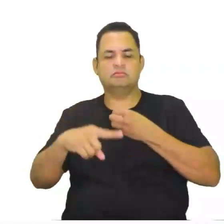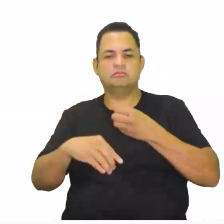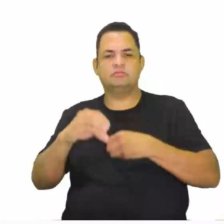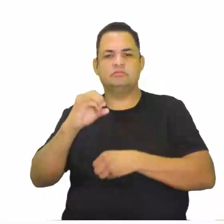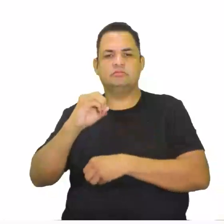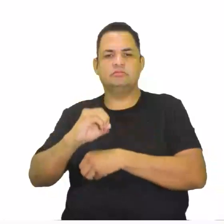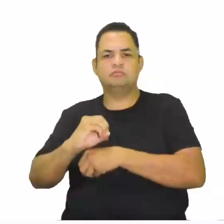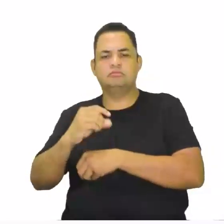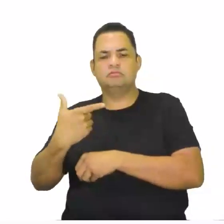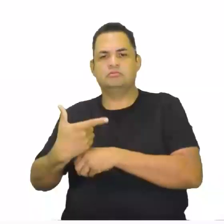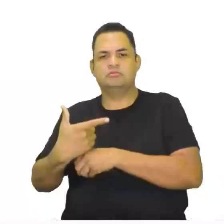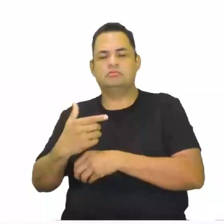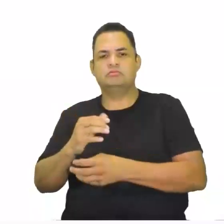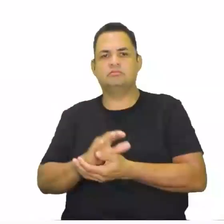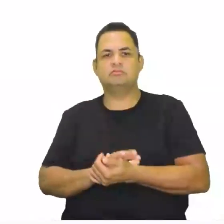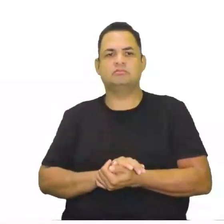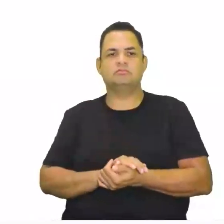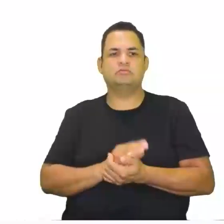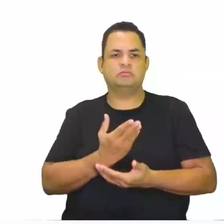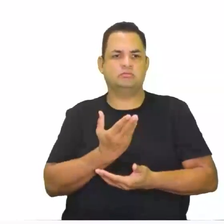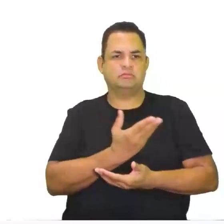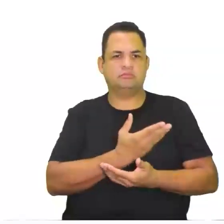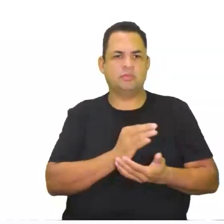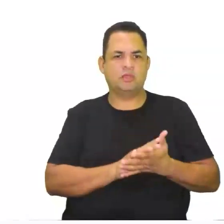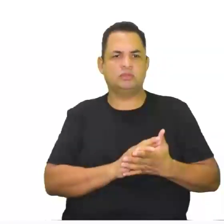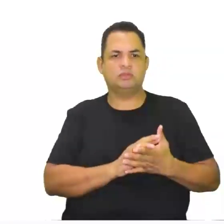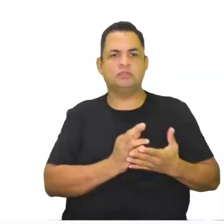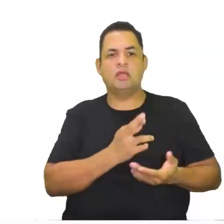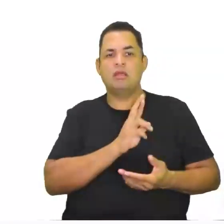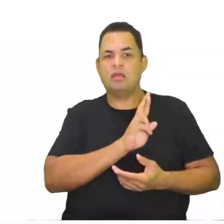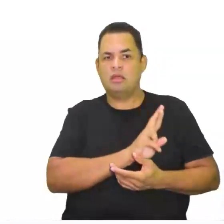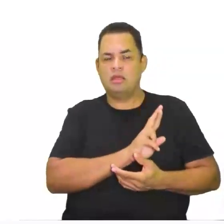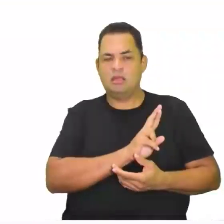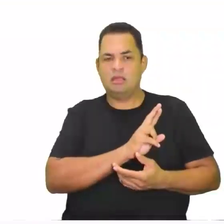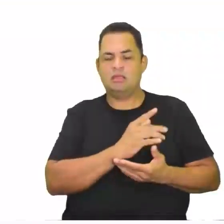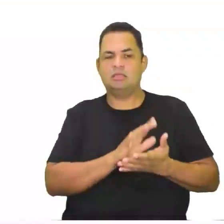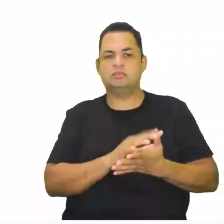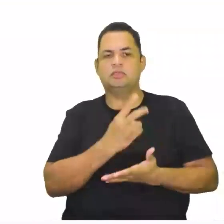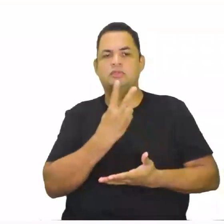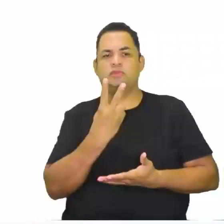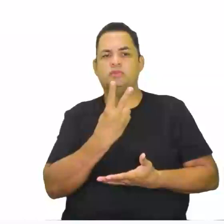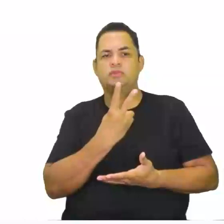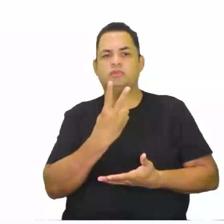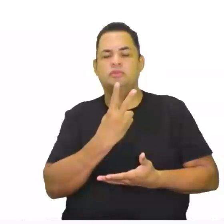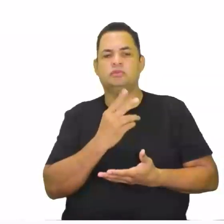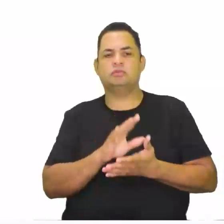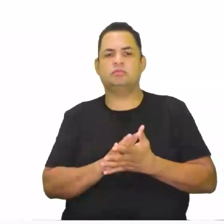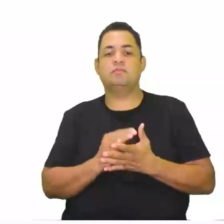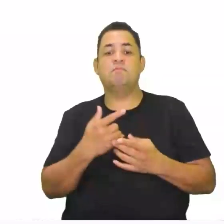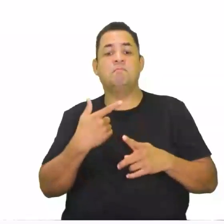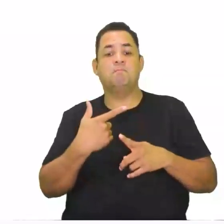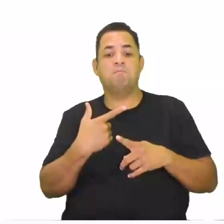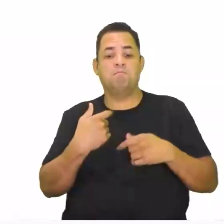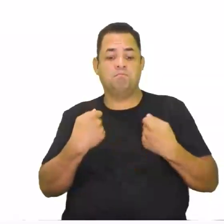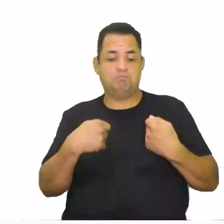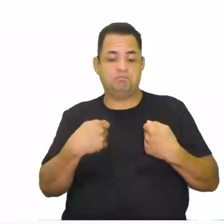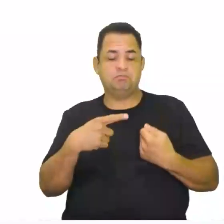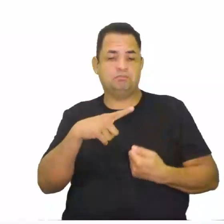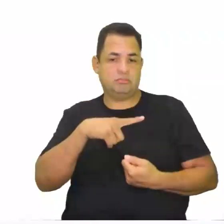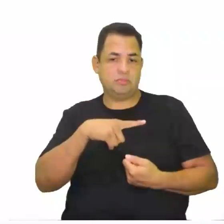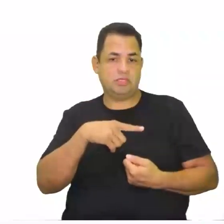oxigênio. E do lado aqui dos nossos reagentes aqui, nós teríamos apenas 2. Por isso a importância do